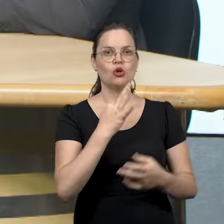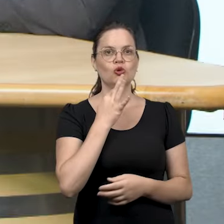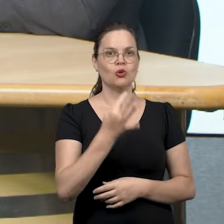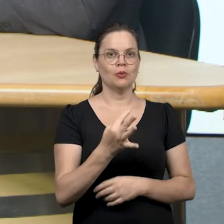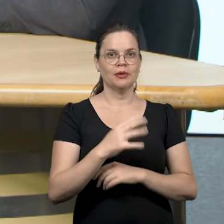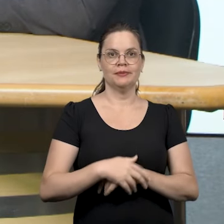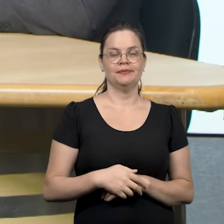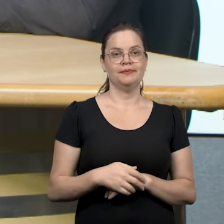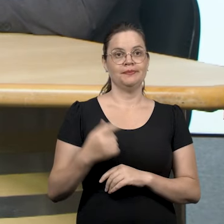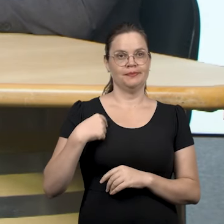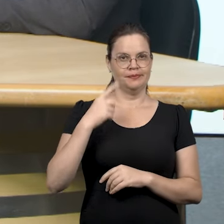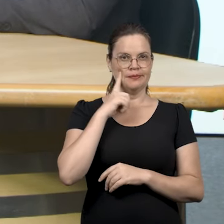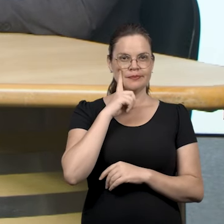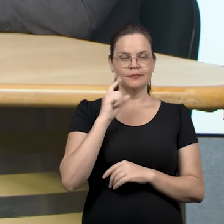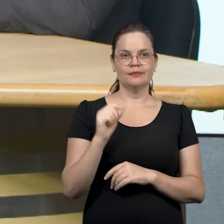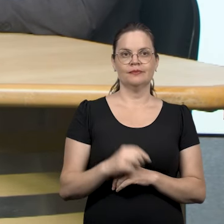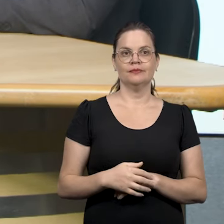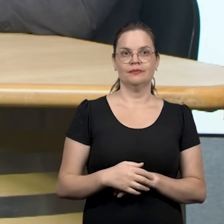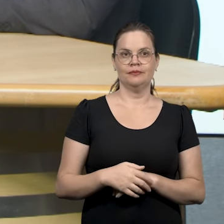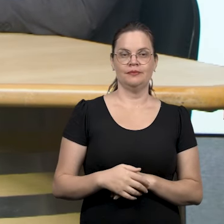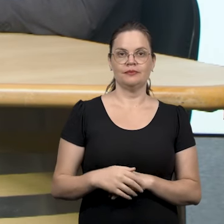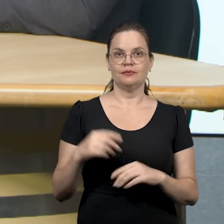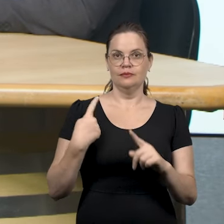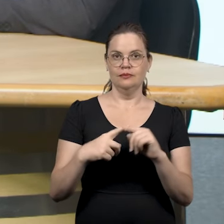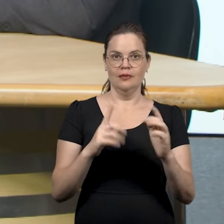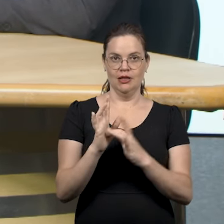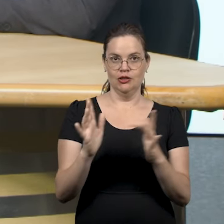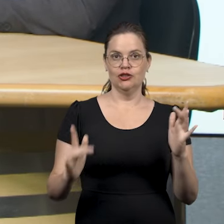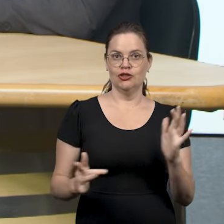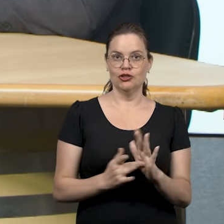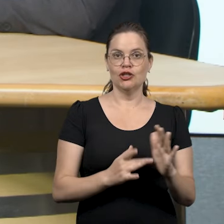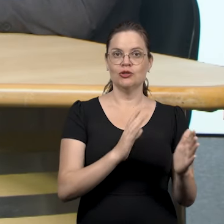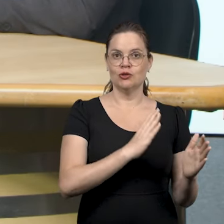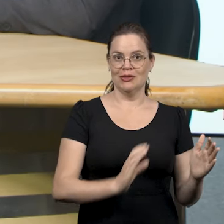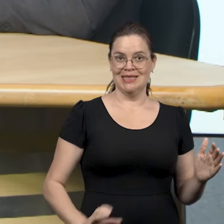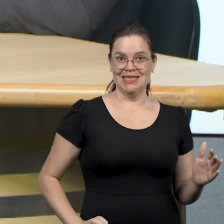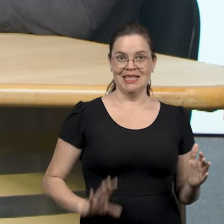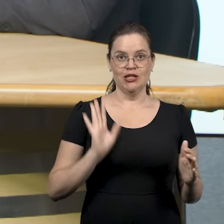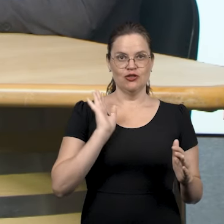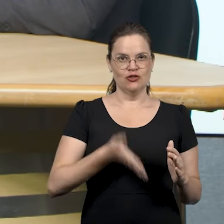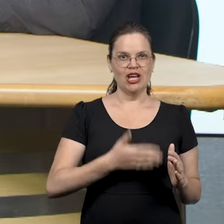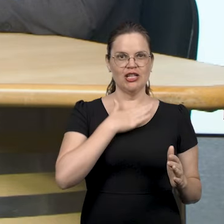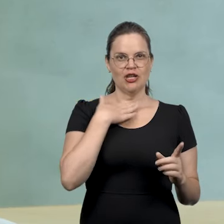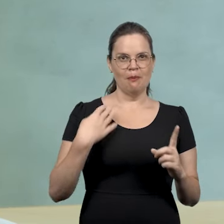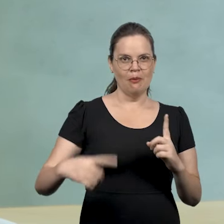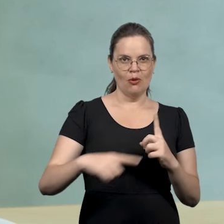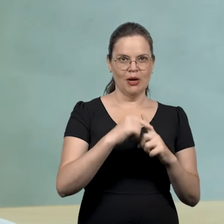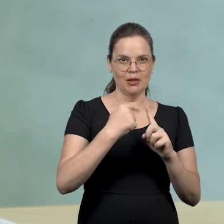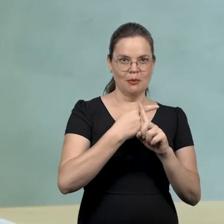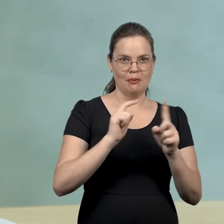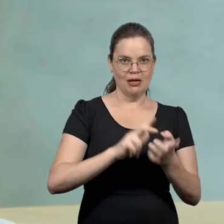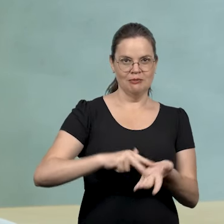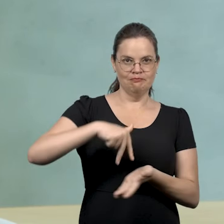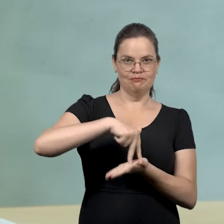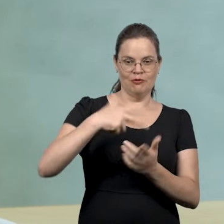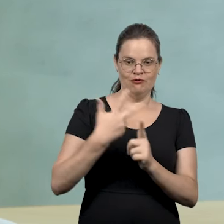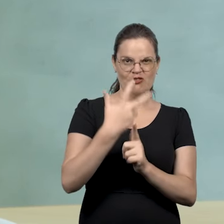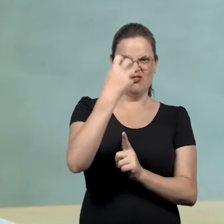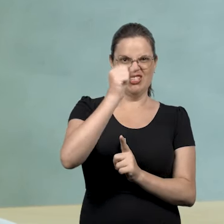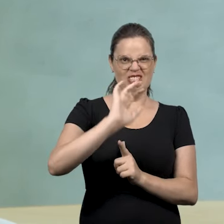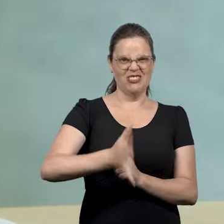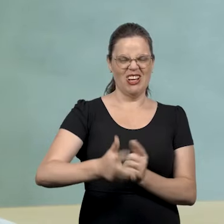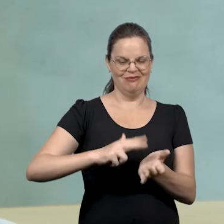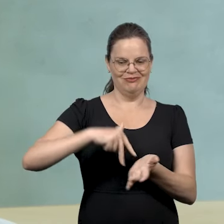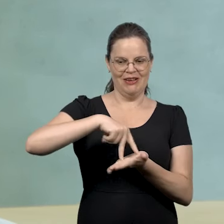o impressionante, né? Quando o Cristo ressurreto, ele se revela ali naquele cenário,